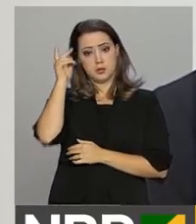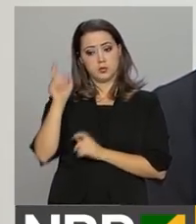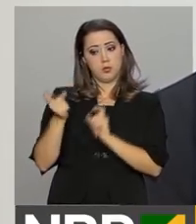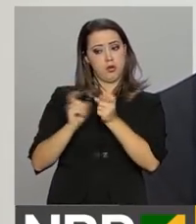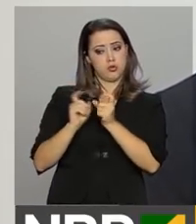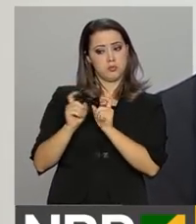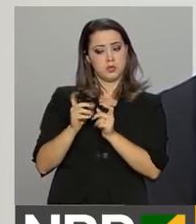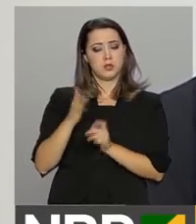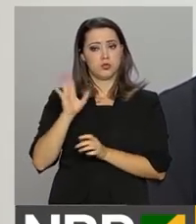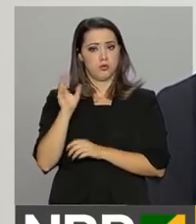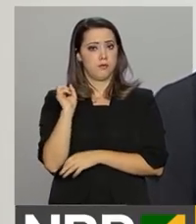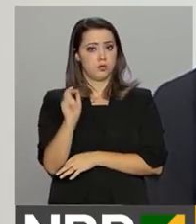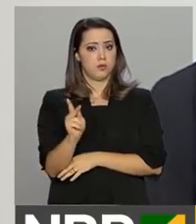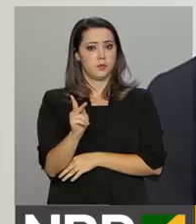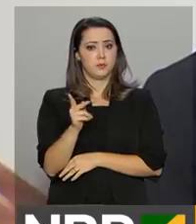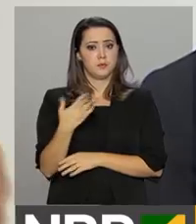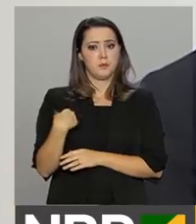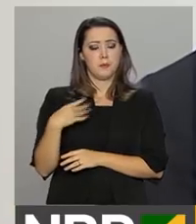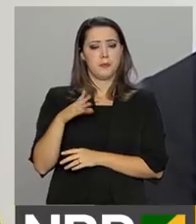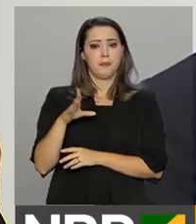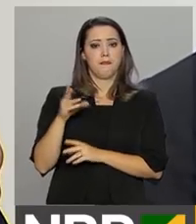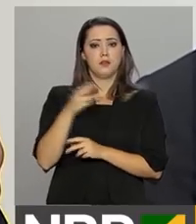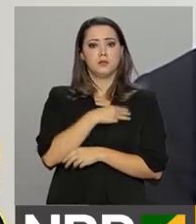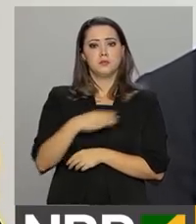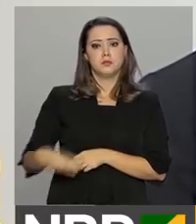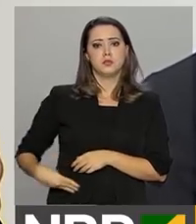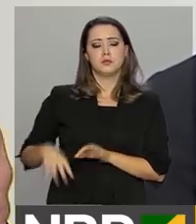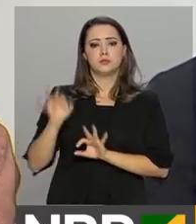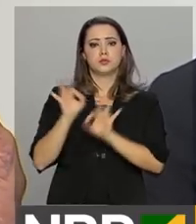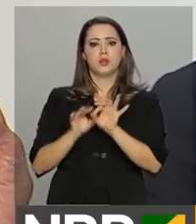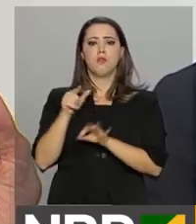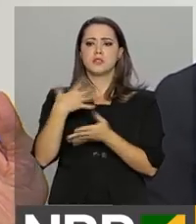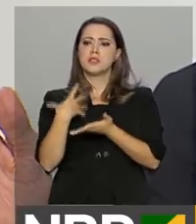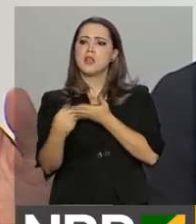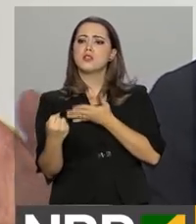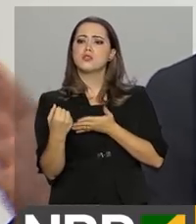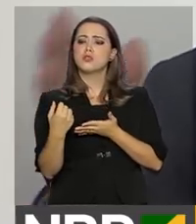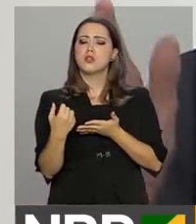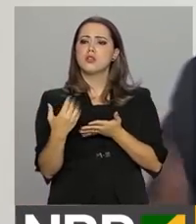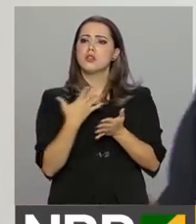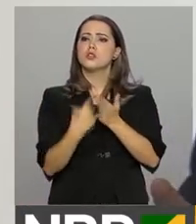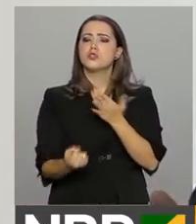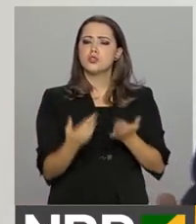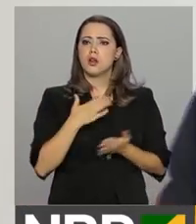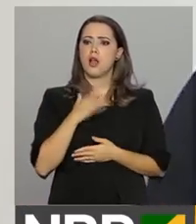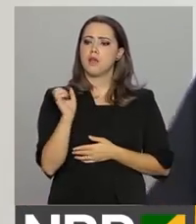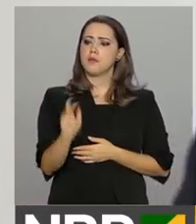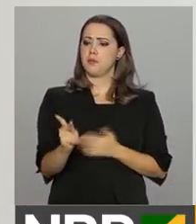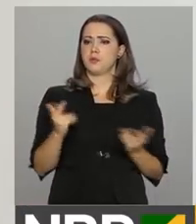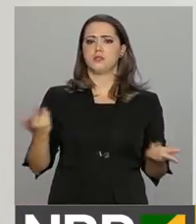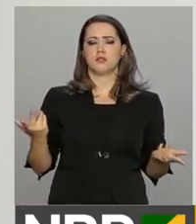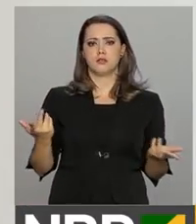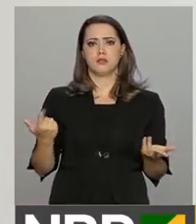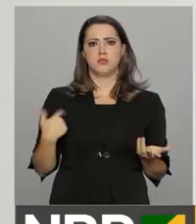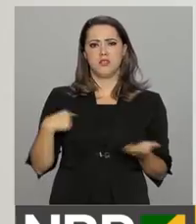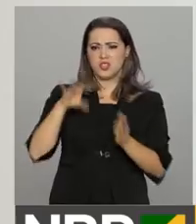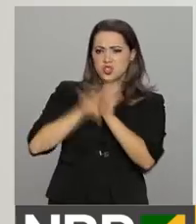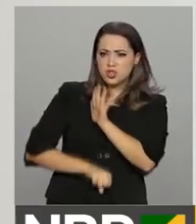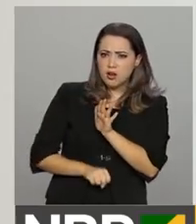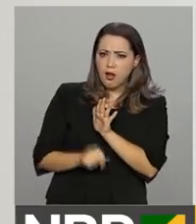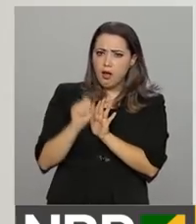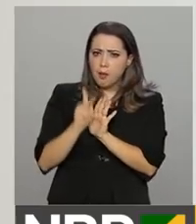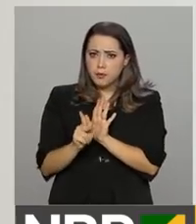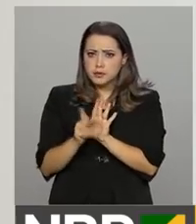já aposentado e um jogo vocês querem tirar a minha aposentadoria se espalham que nós vamos retirar a aposentadoria